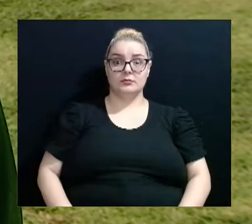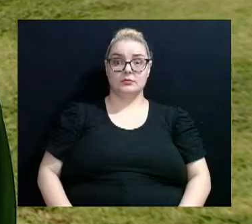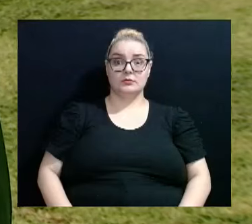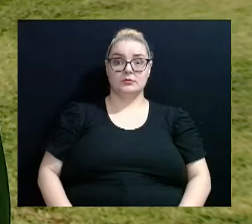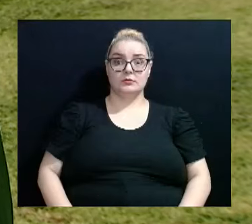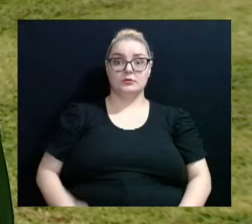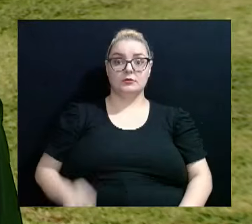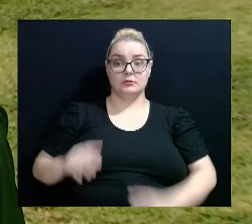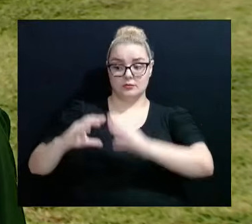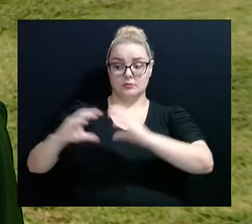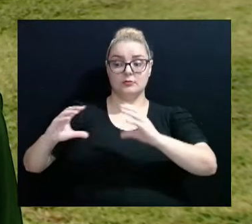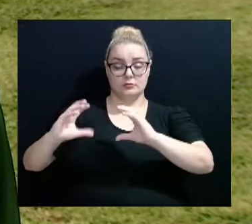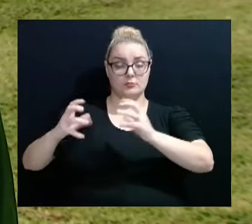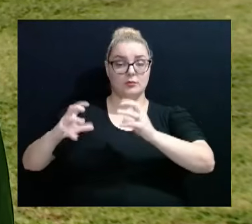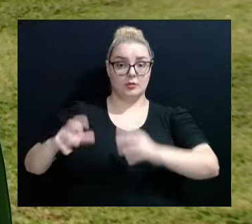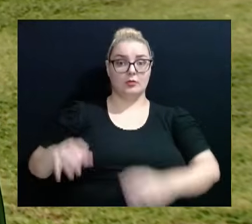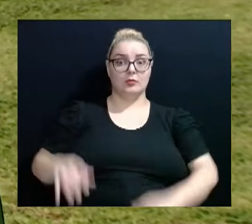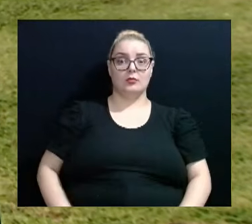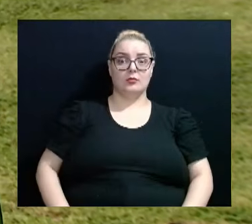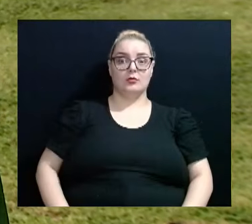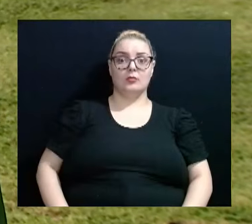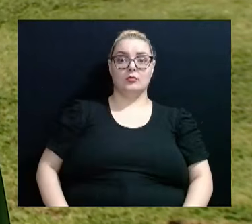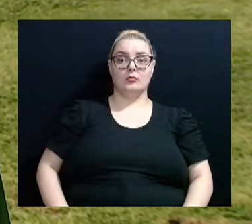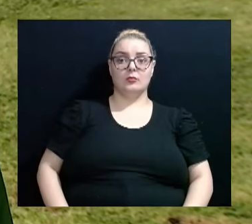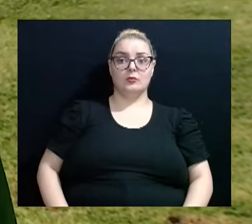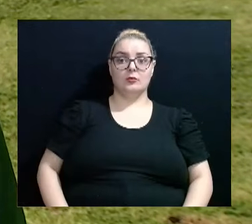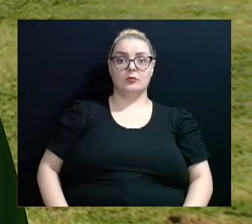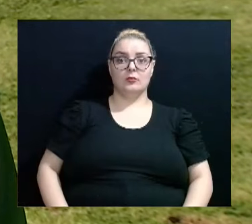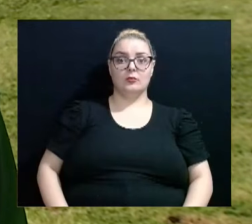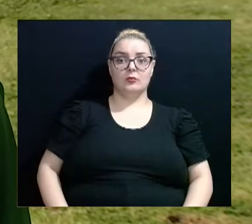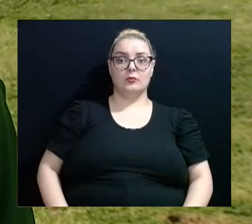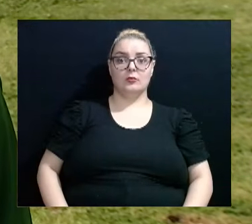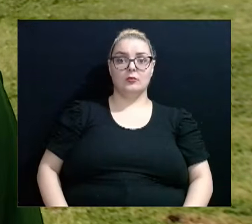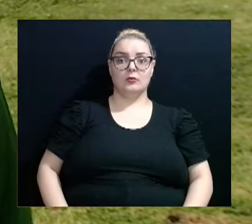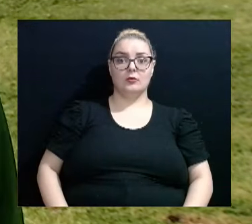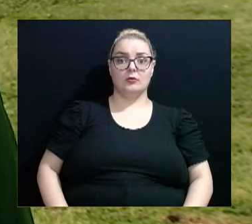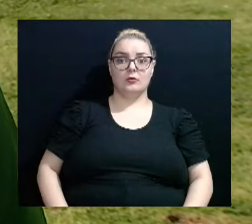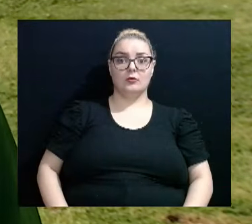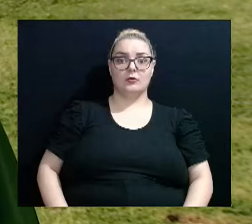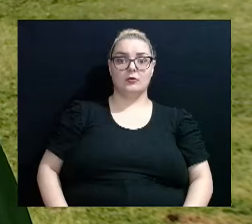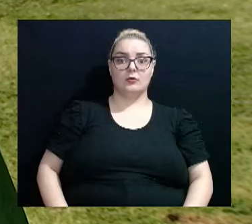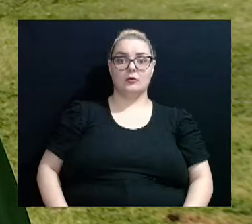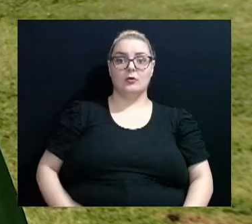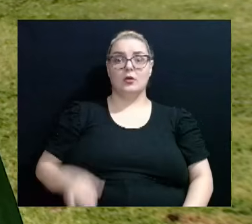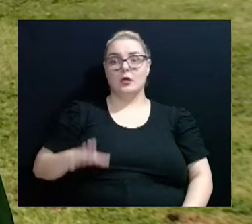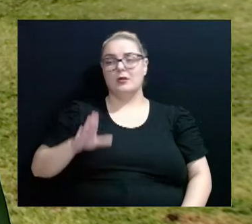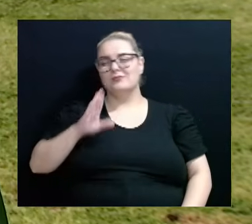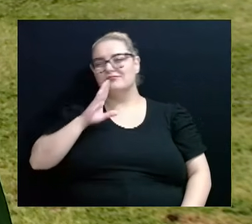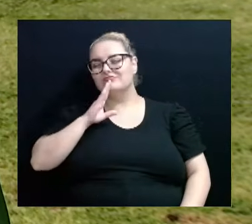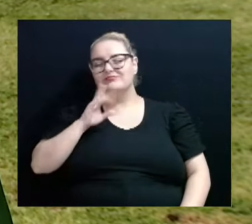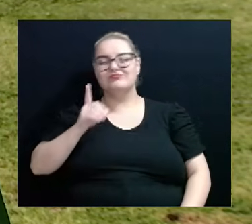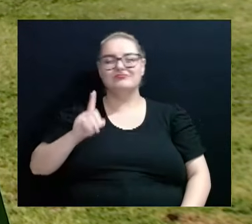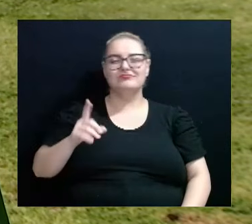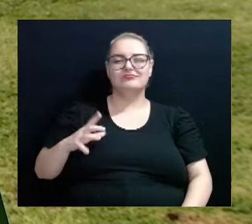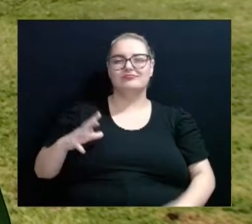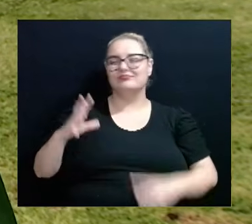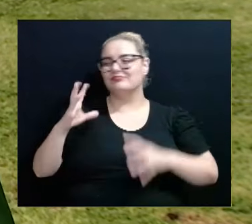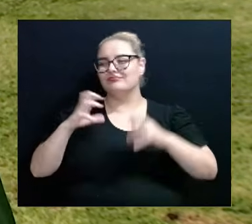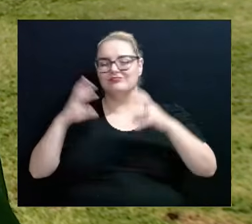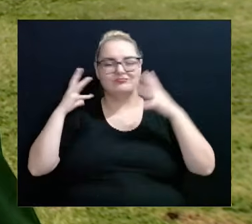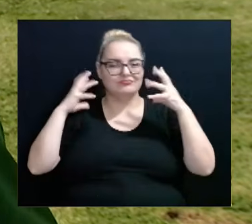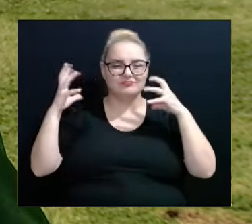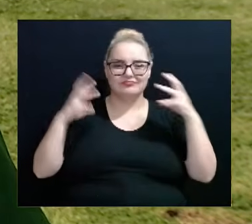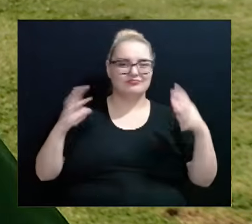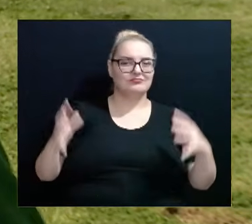diferença é que lá no futebol americano tem muito mais silencioso, não